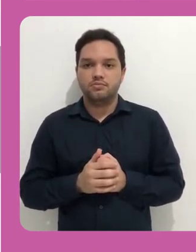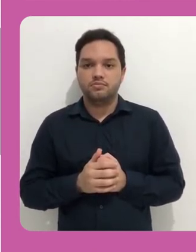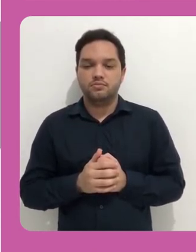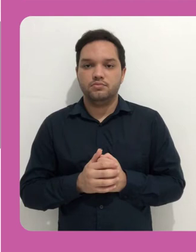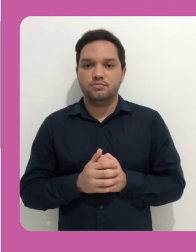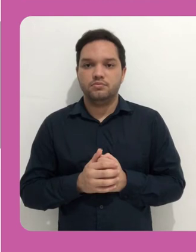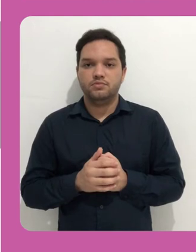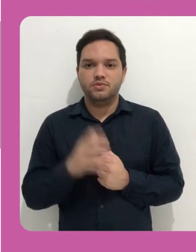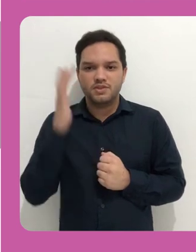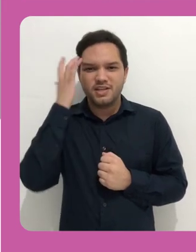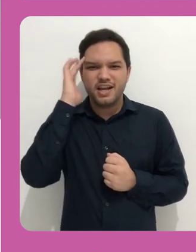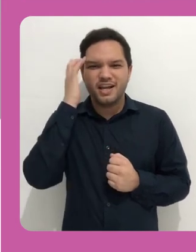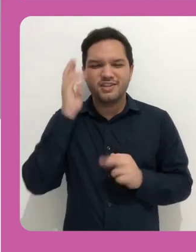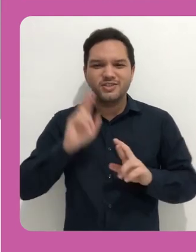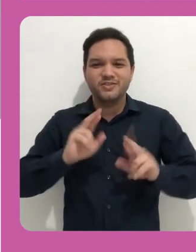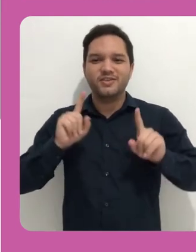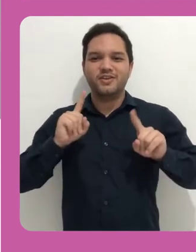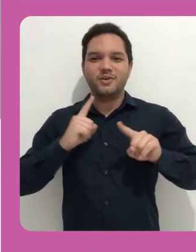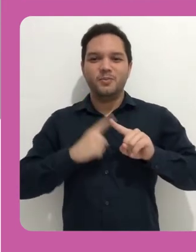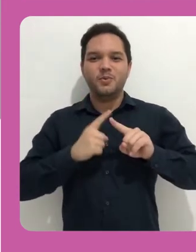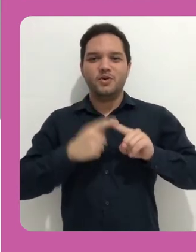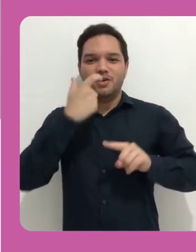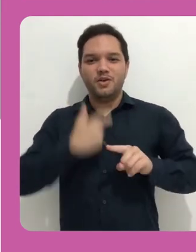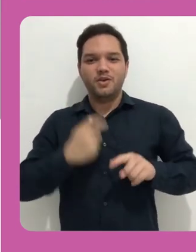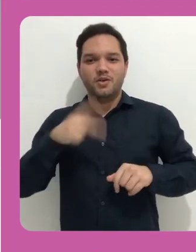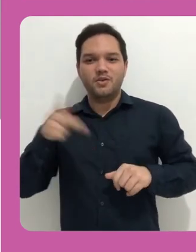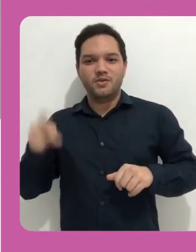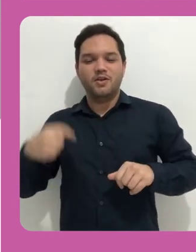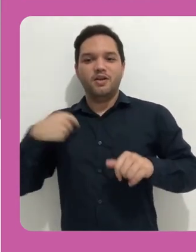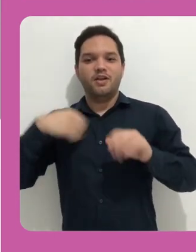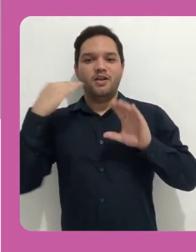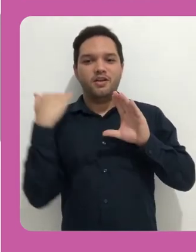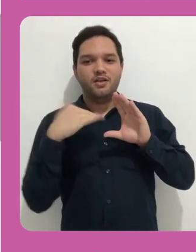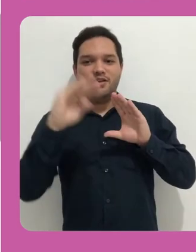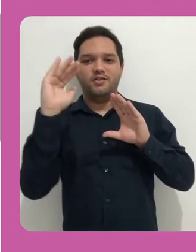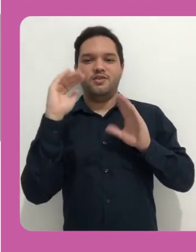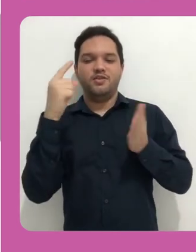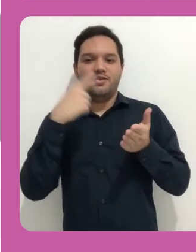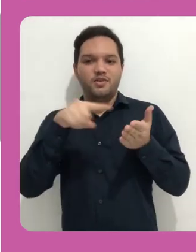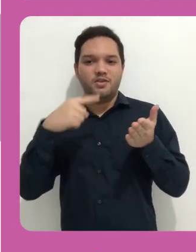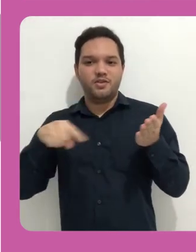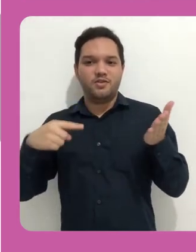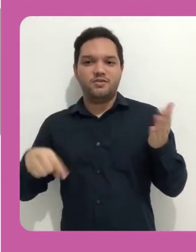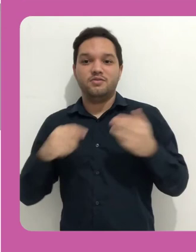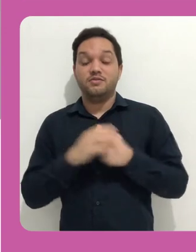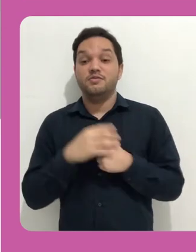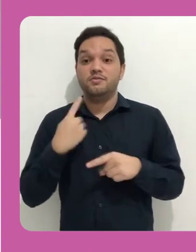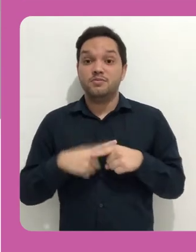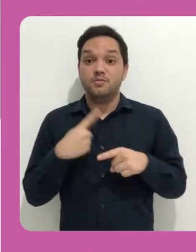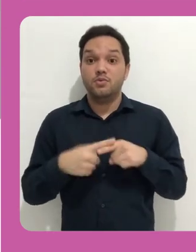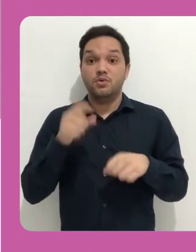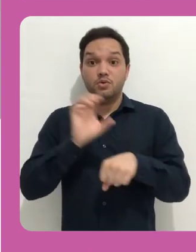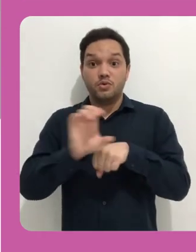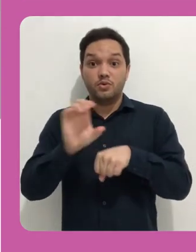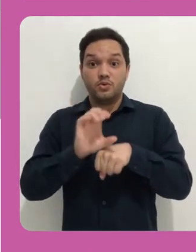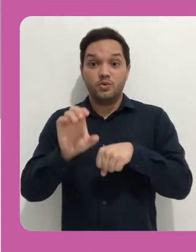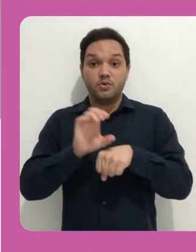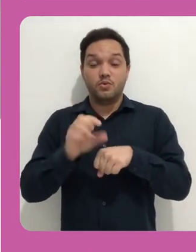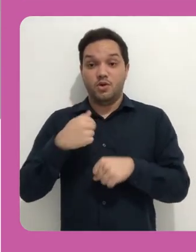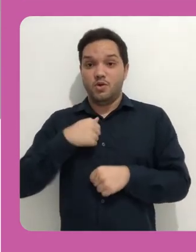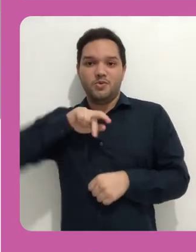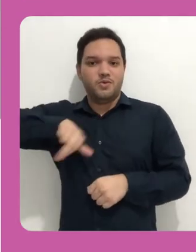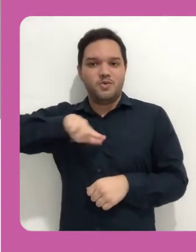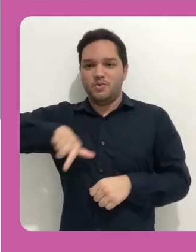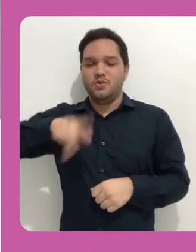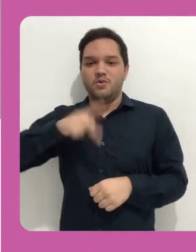Você deve estar achando estranho porque eu sou o professor e estou enviando, né, corrigindo a minha tarefa. É porque esse curso eu não estou como